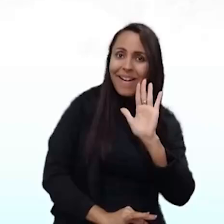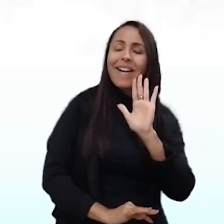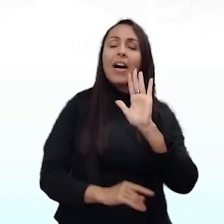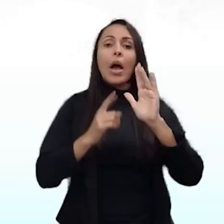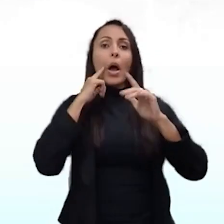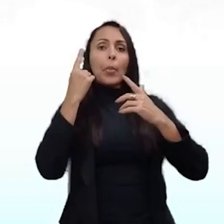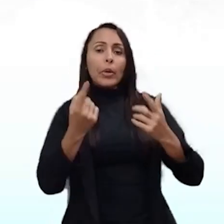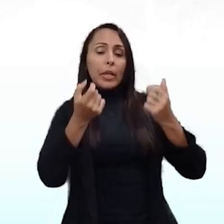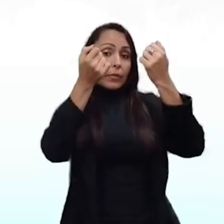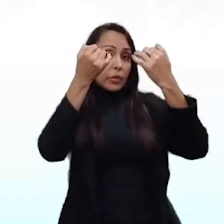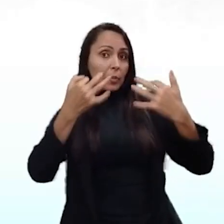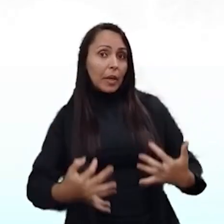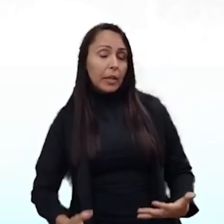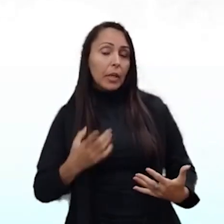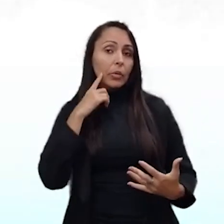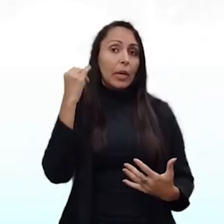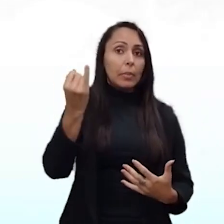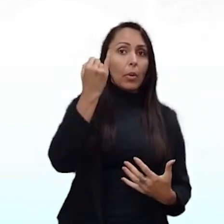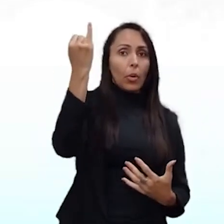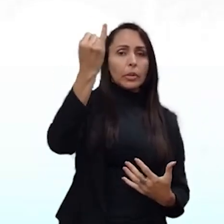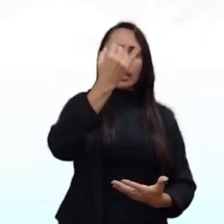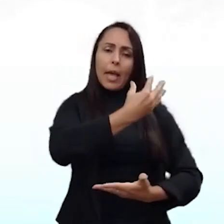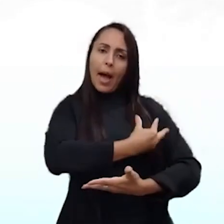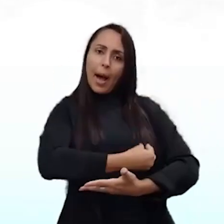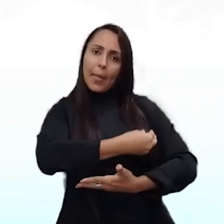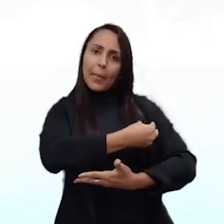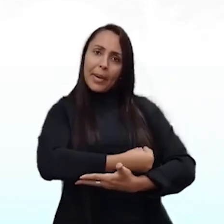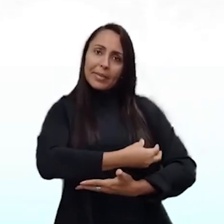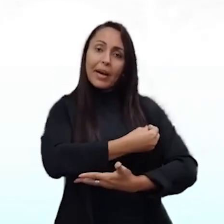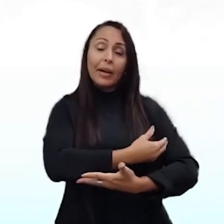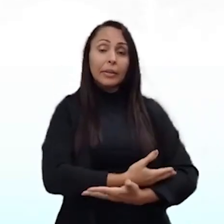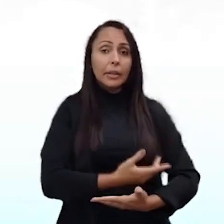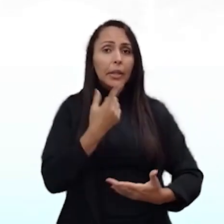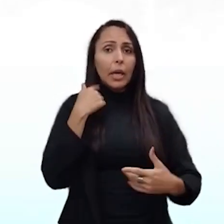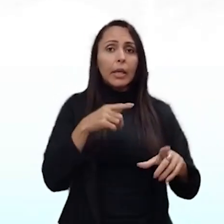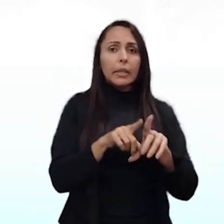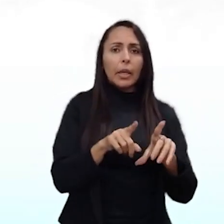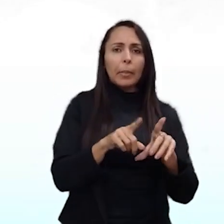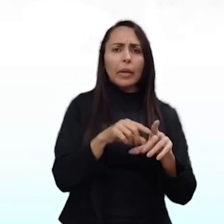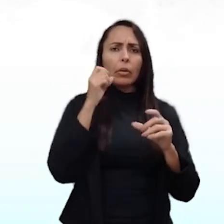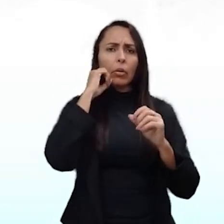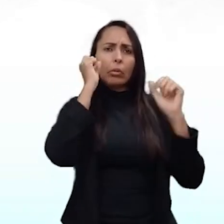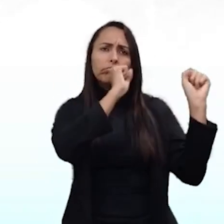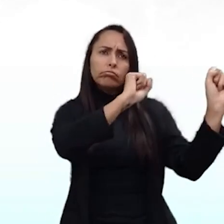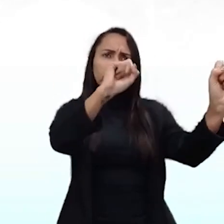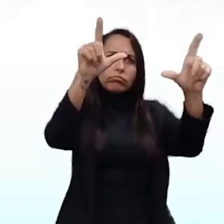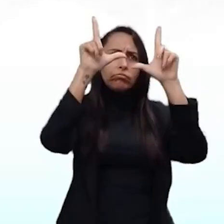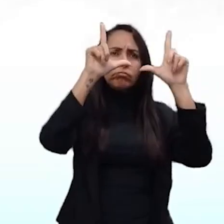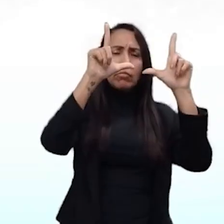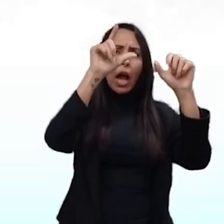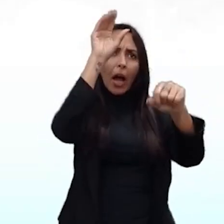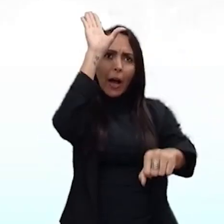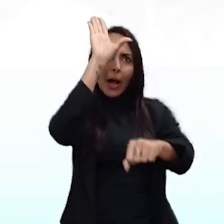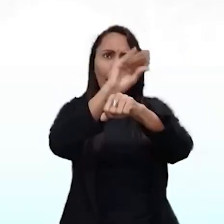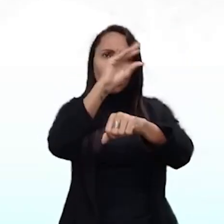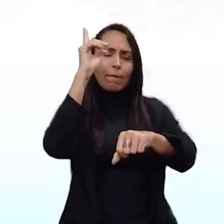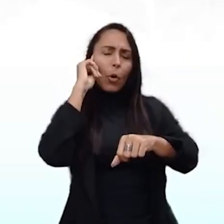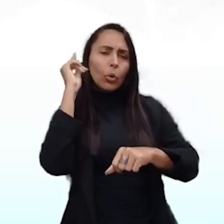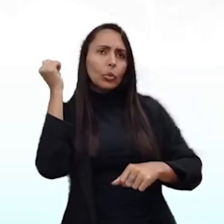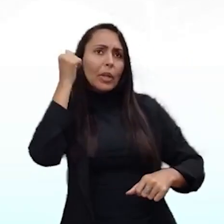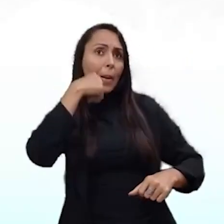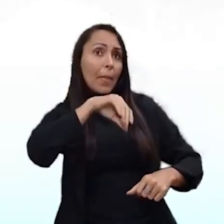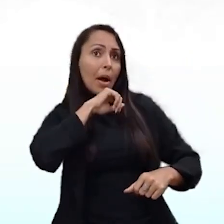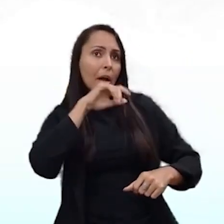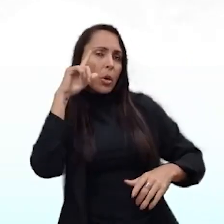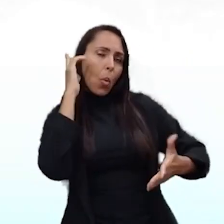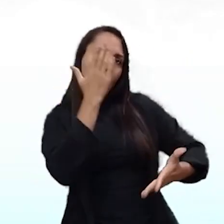ele vem falando ali porque é tão importante amamentar, a temática é a amamentação, e ele coloca a imagem da mulher aí, não é?